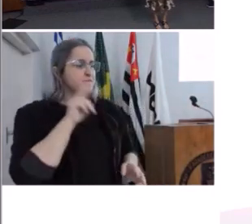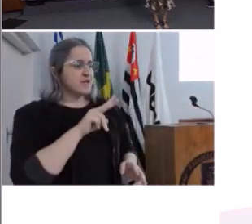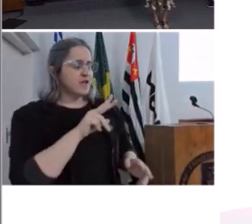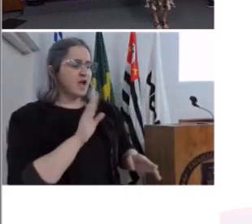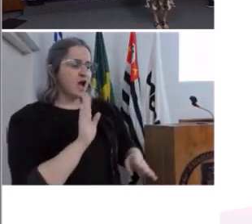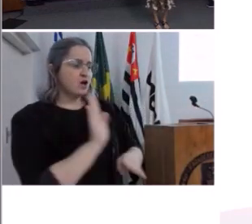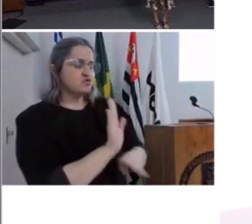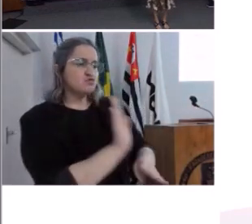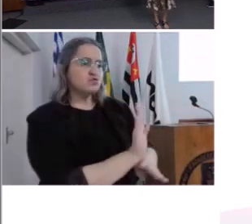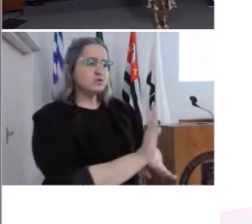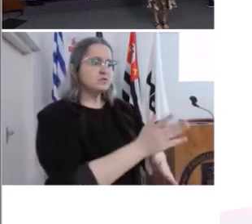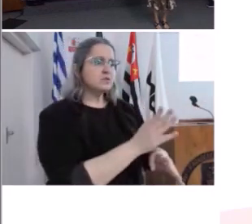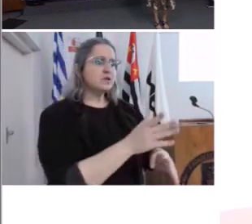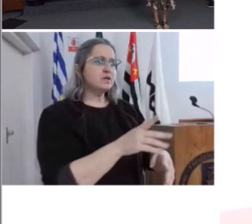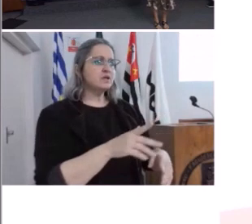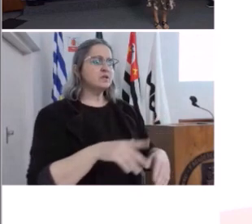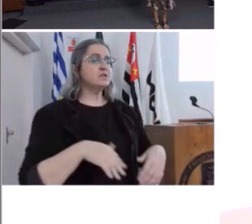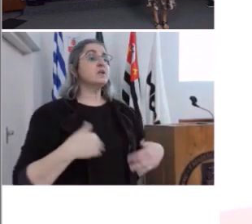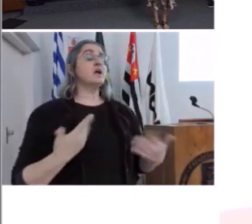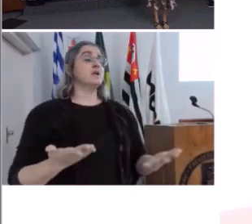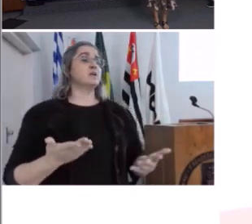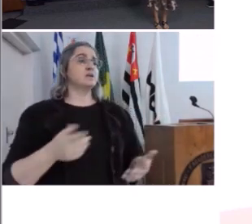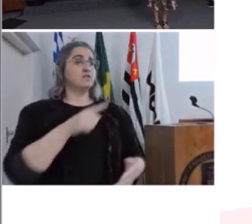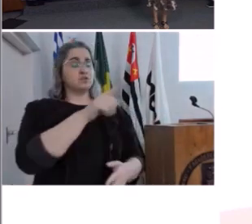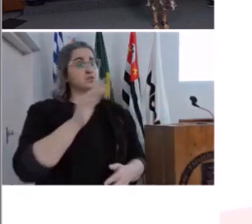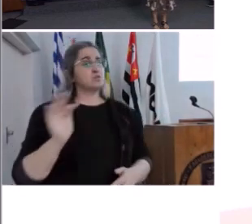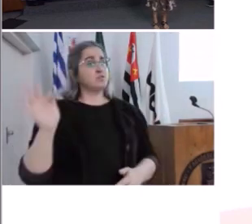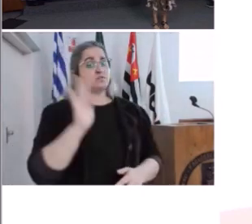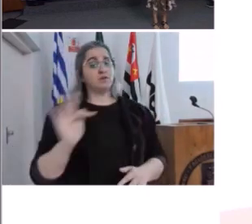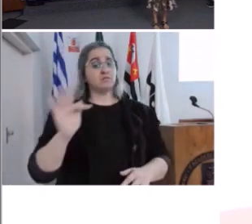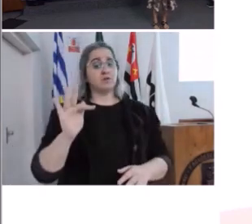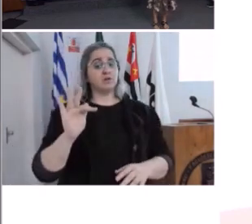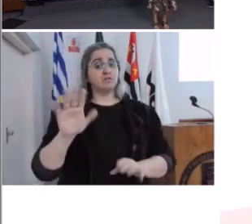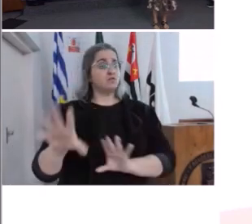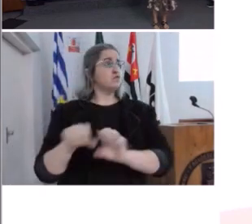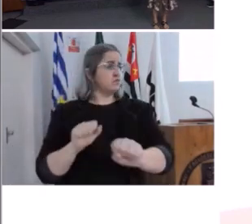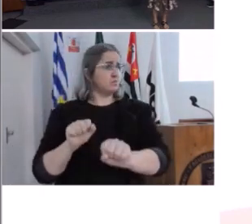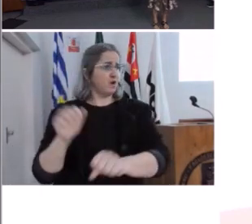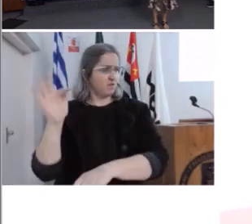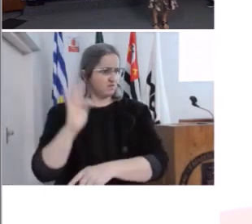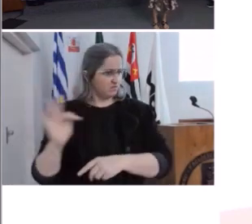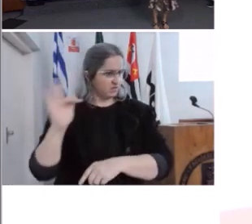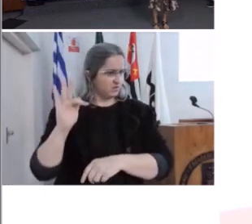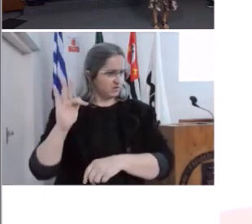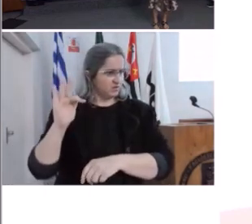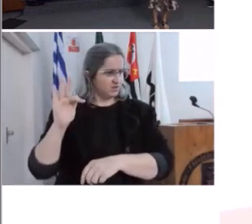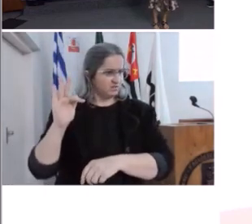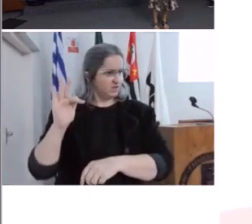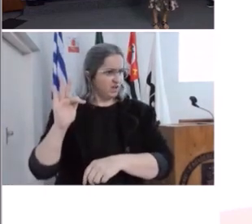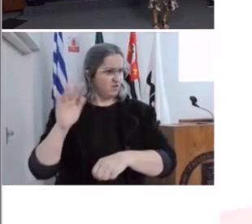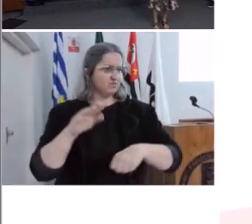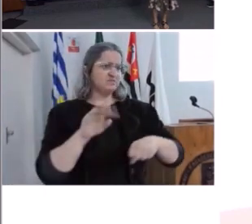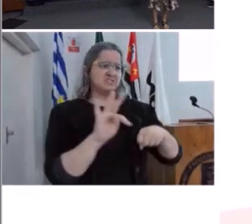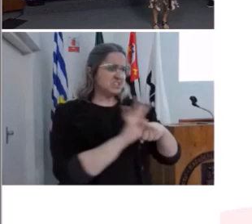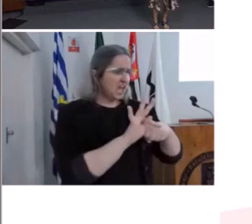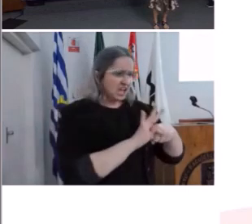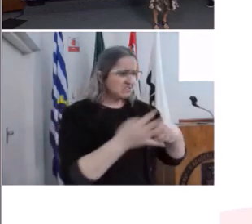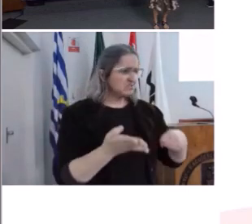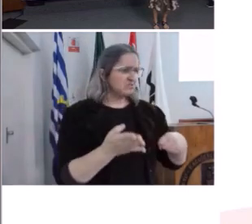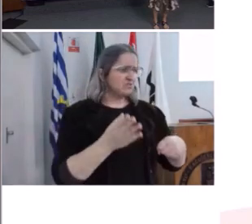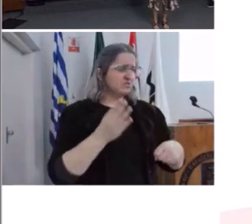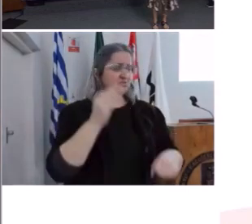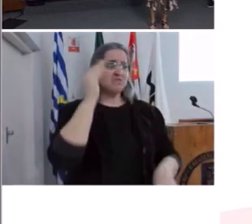de reabilitação. O que vocês vão sair daqui? Técnicos. Simplesmente ótimos técnicos. E